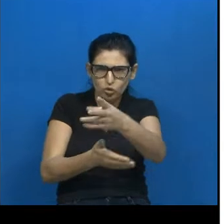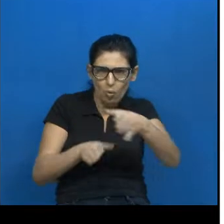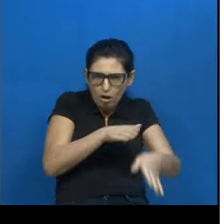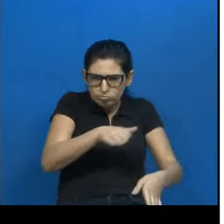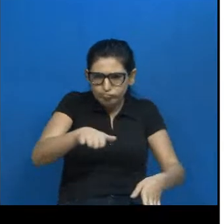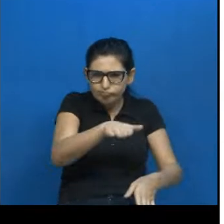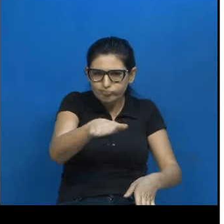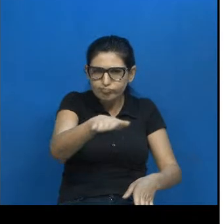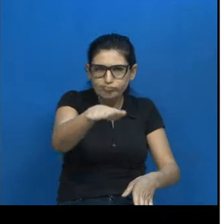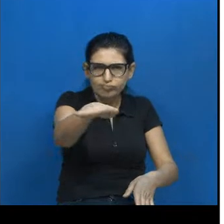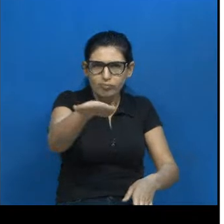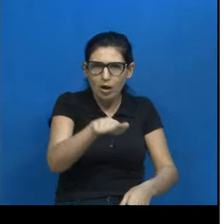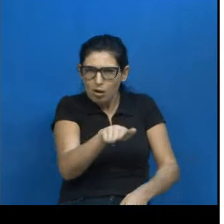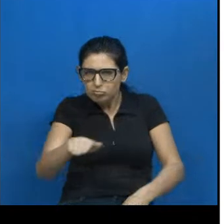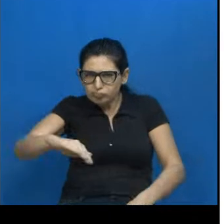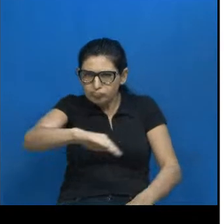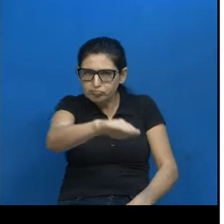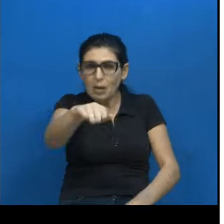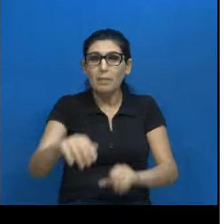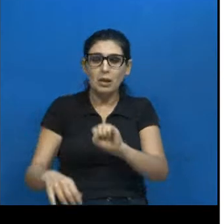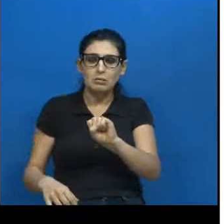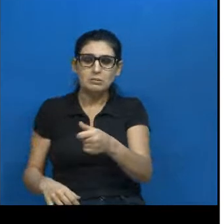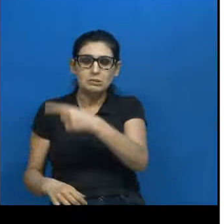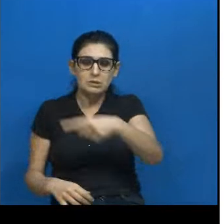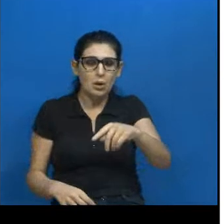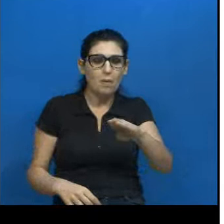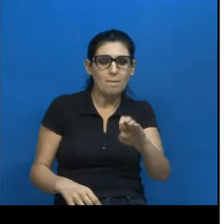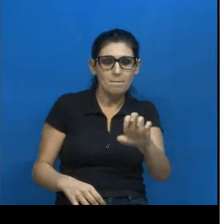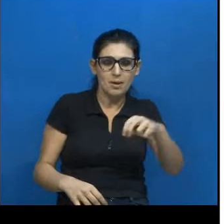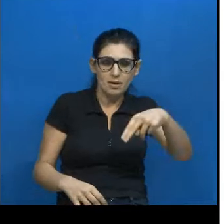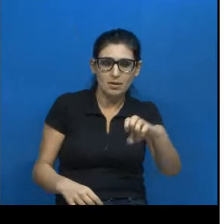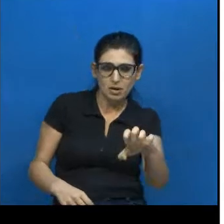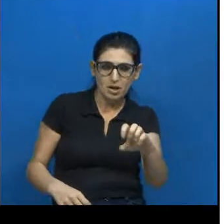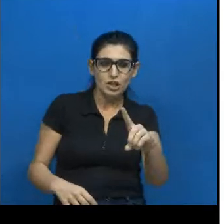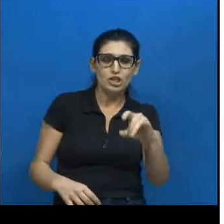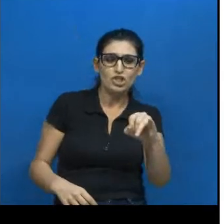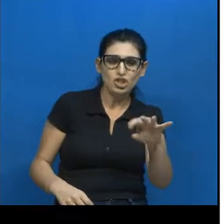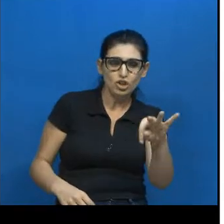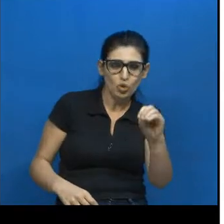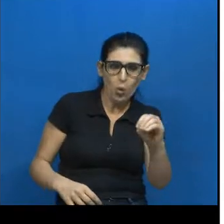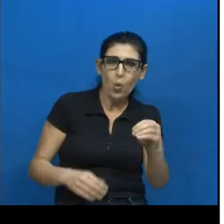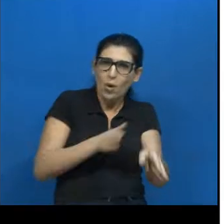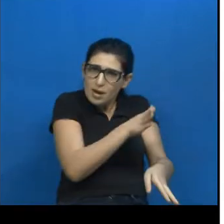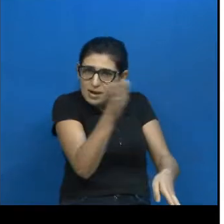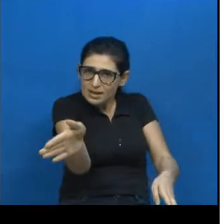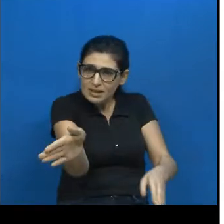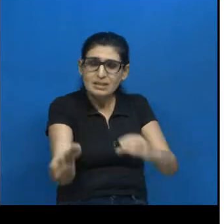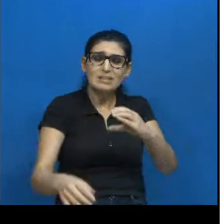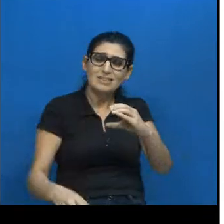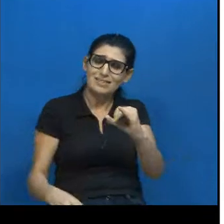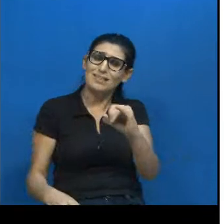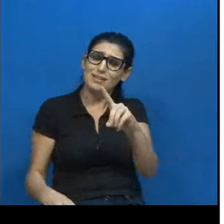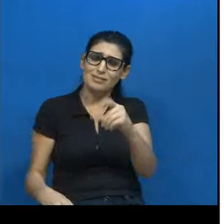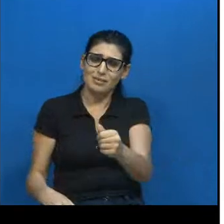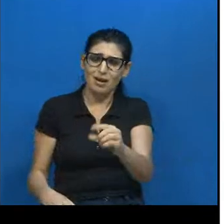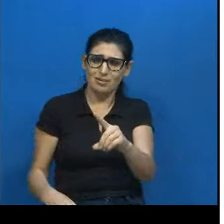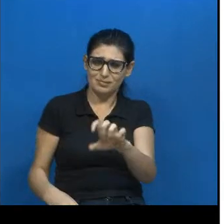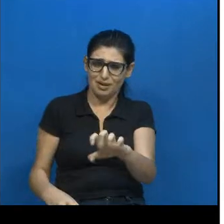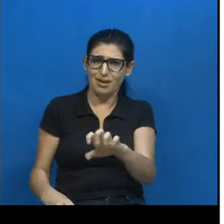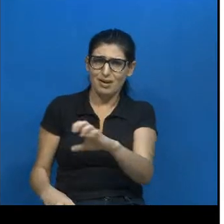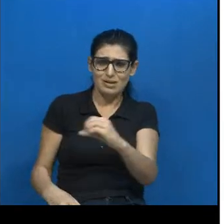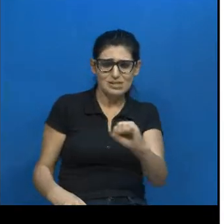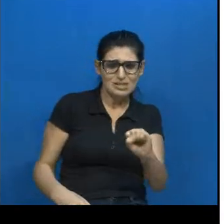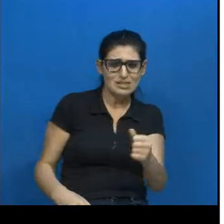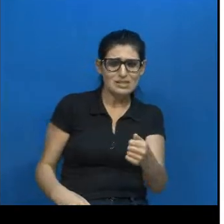Porém, com essa linha do São Benedito, a pessoa pode sair do São Benedito e ir para a cidade de Salvador. E isso foi identificado na pesquisa